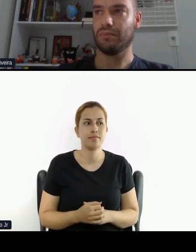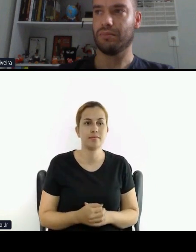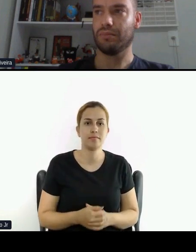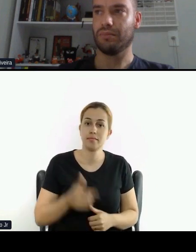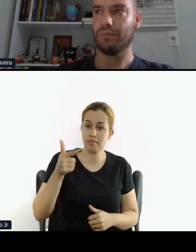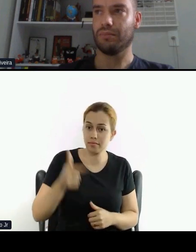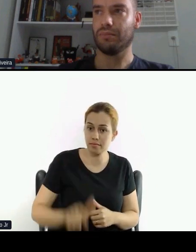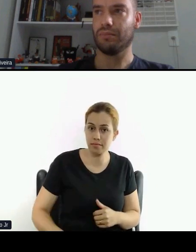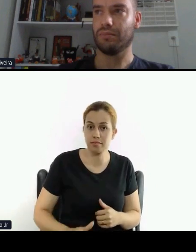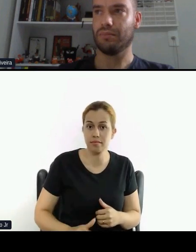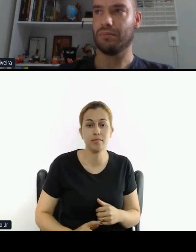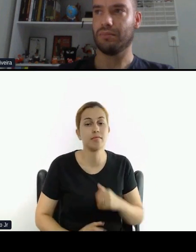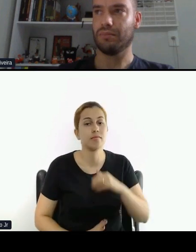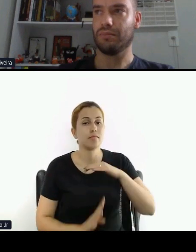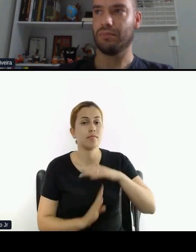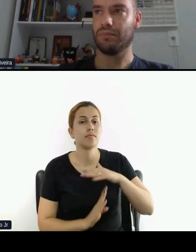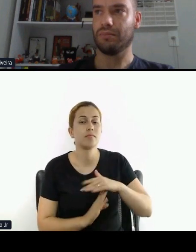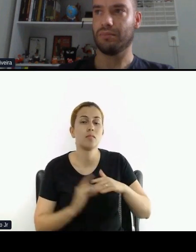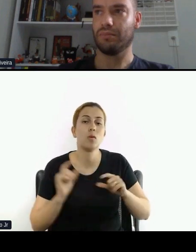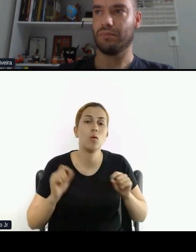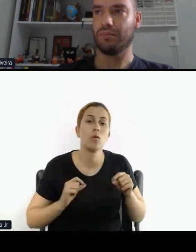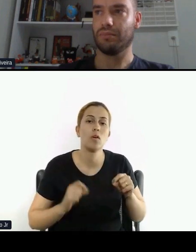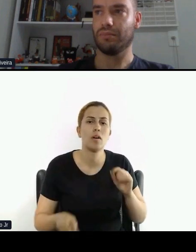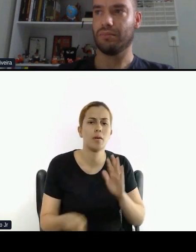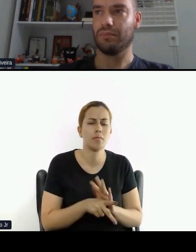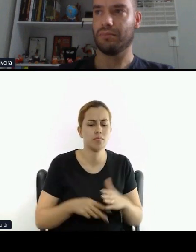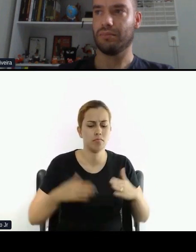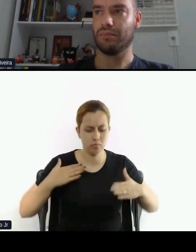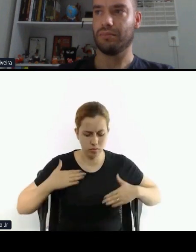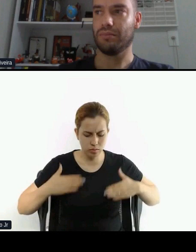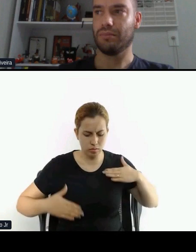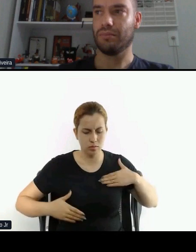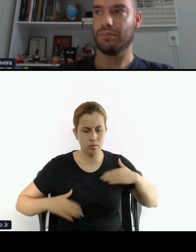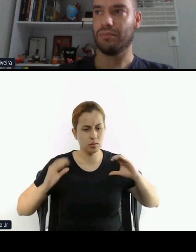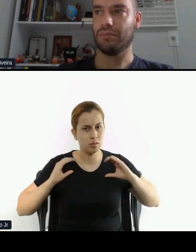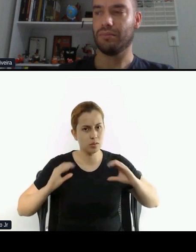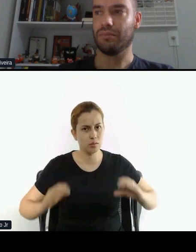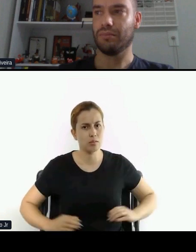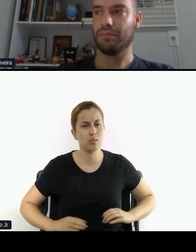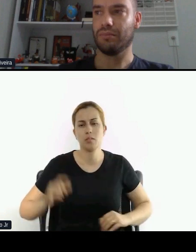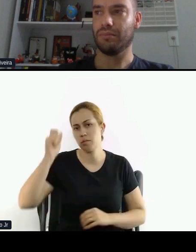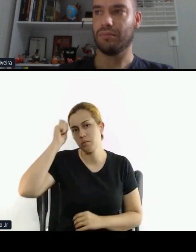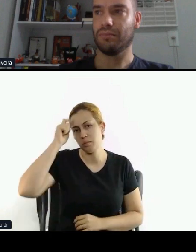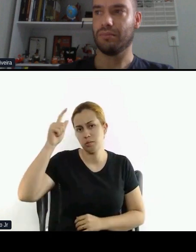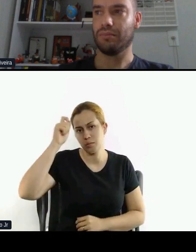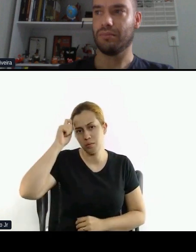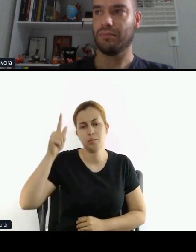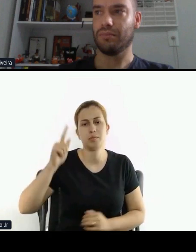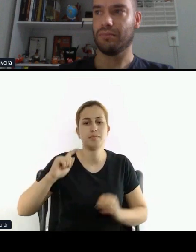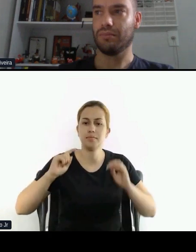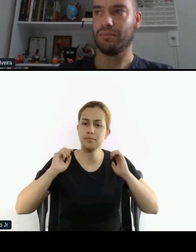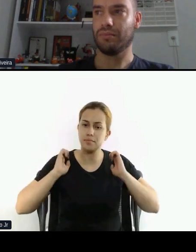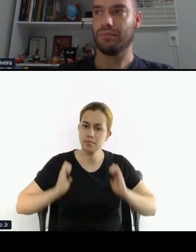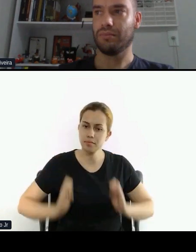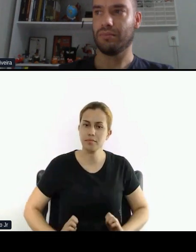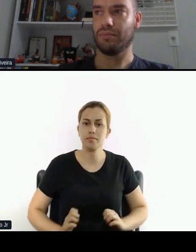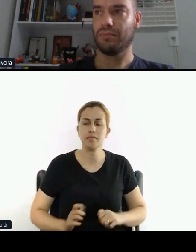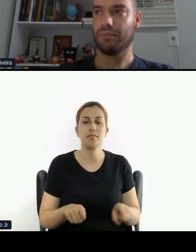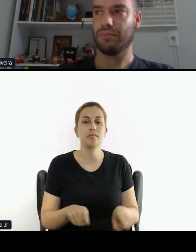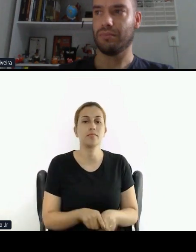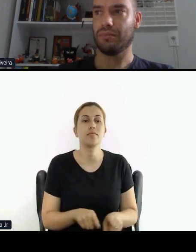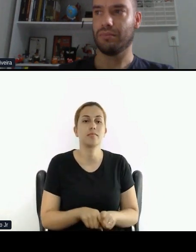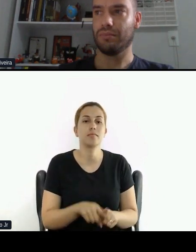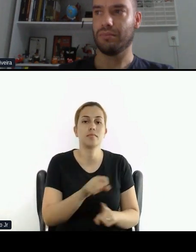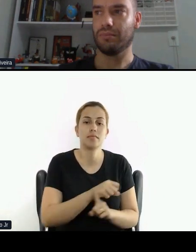barreiras atitudinais, que tem a ver com comportamento, cultura, ética, né, e também barreiras sociais que